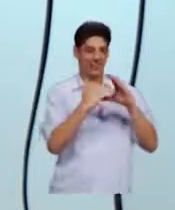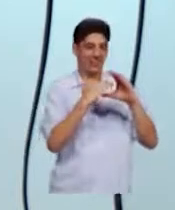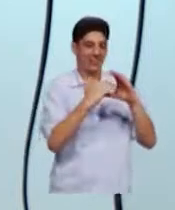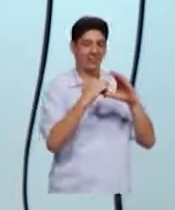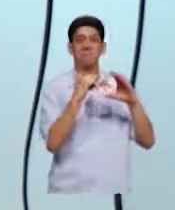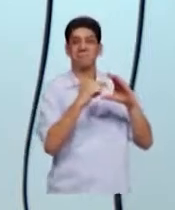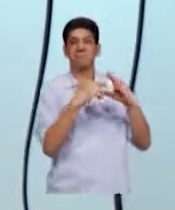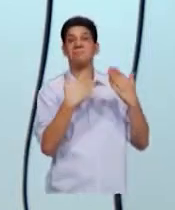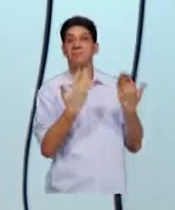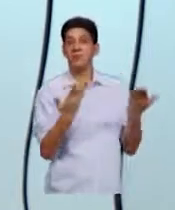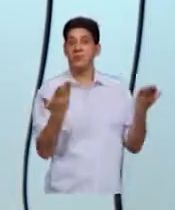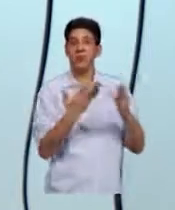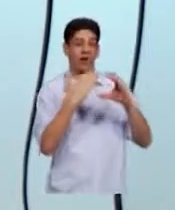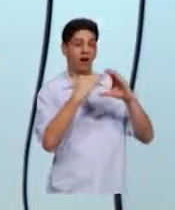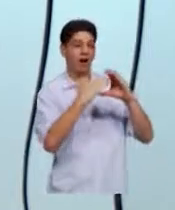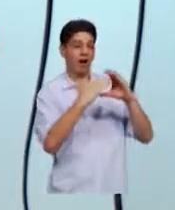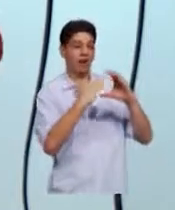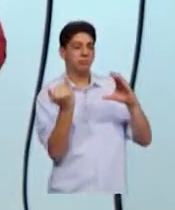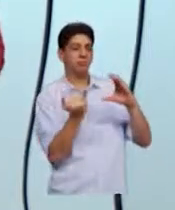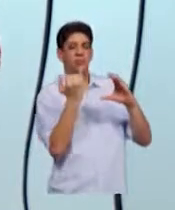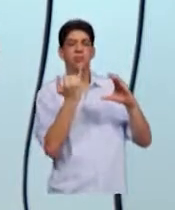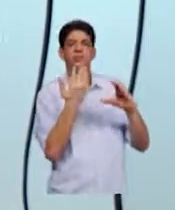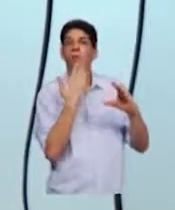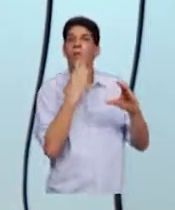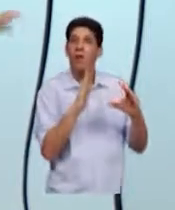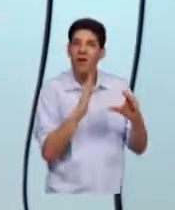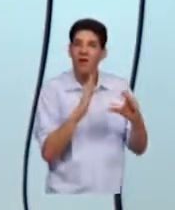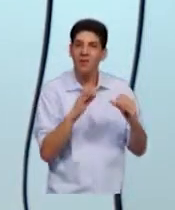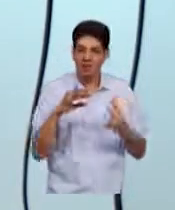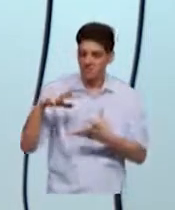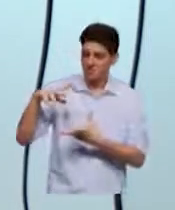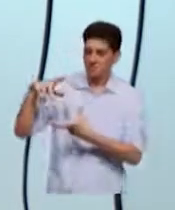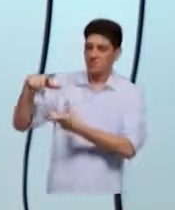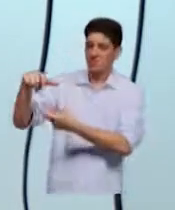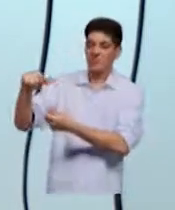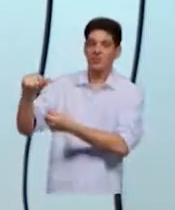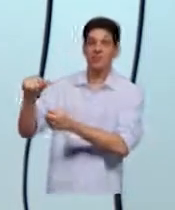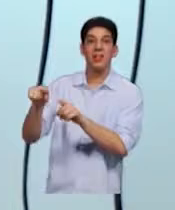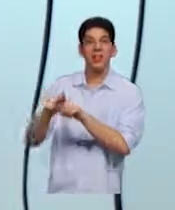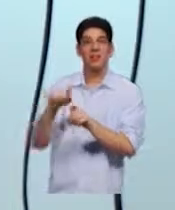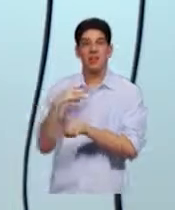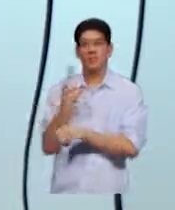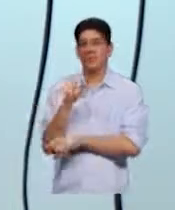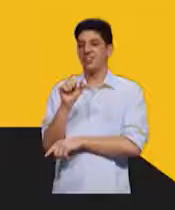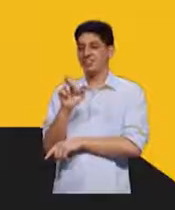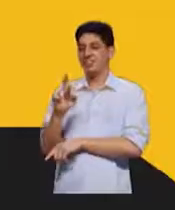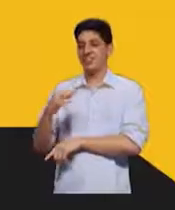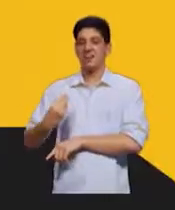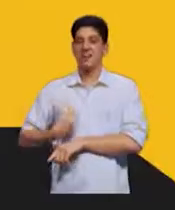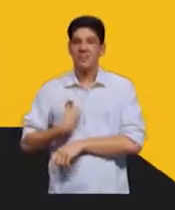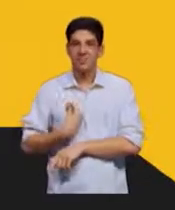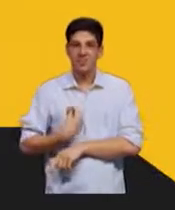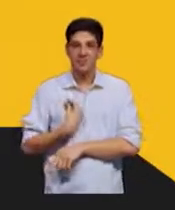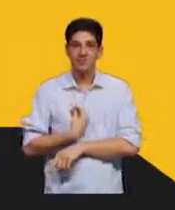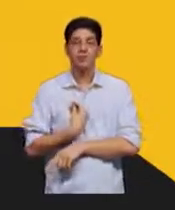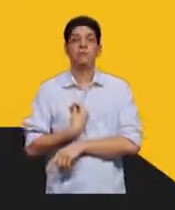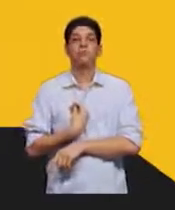a importância da camada de ozônio para o planeta Terra, para nós seres vivos. Vamos